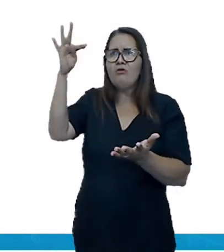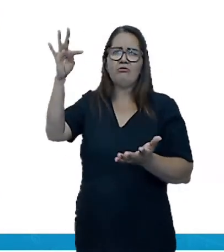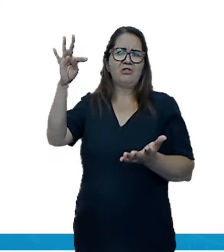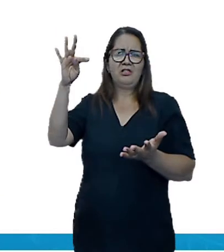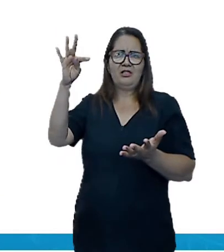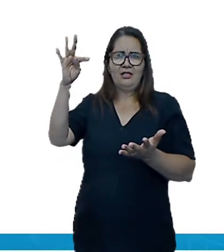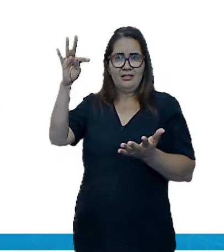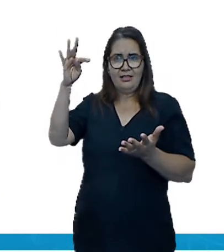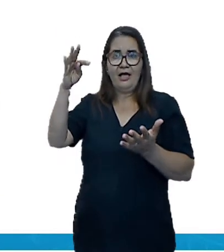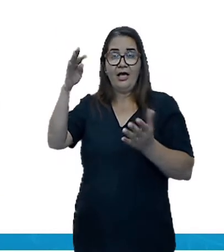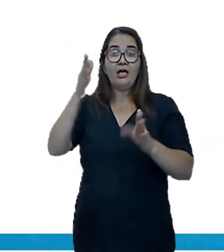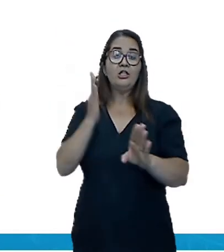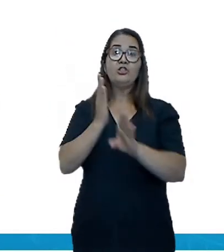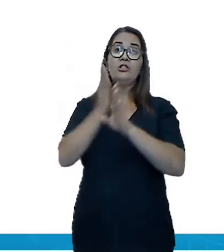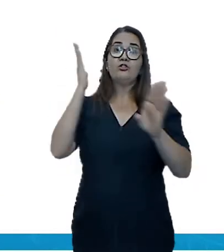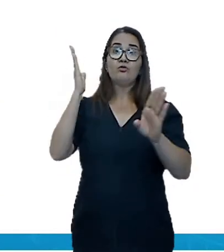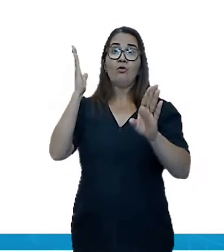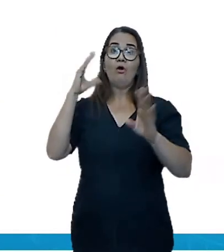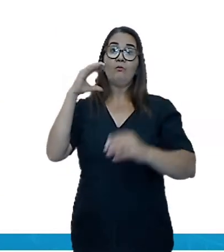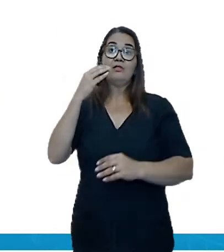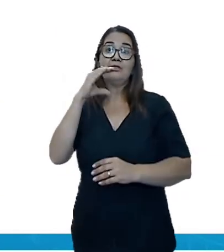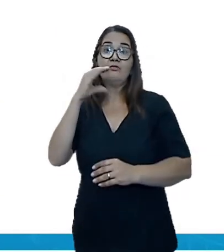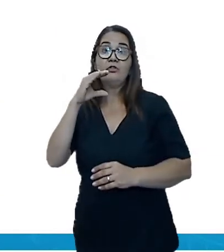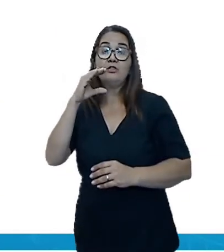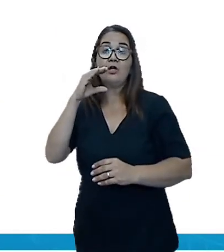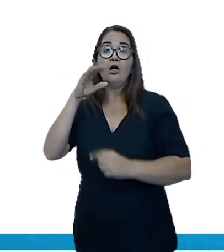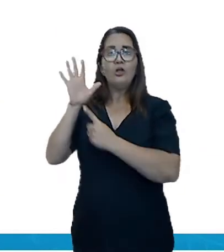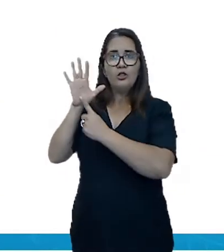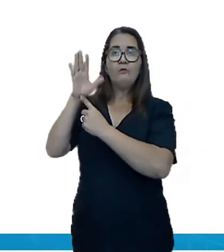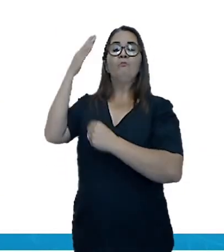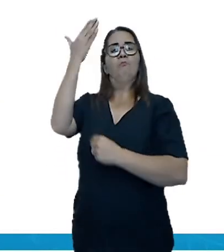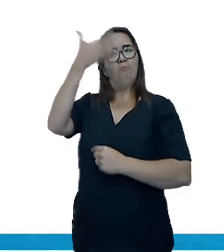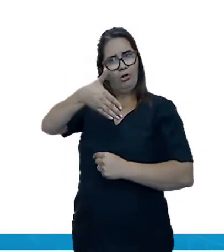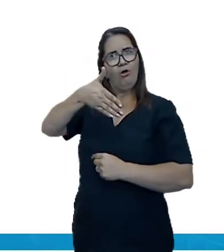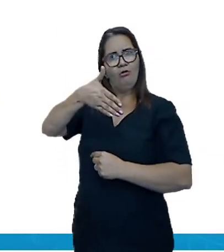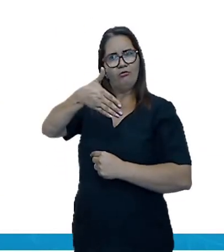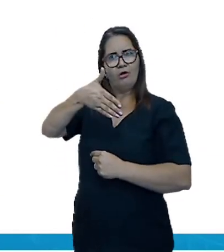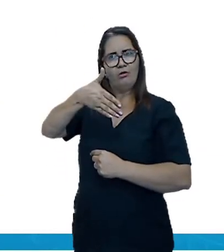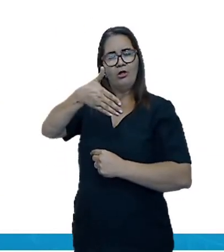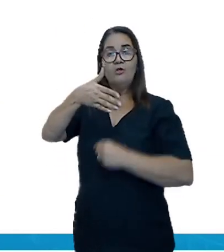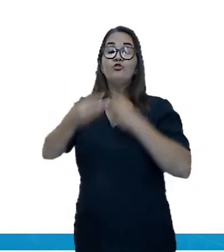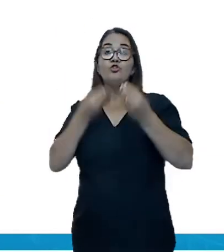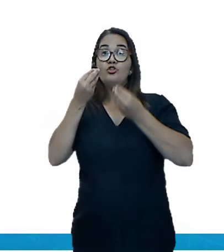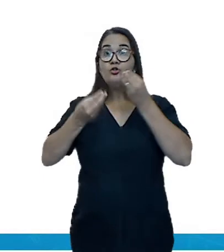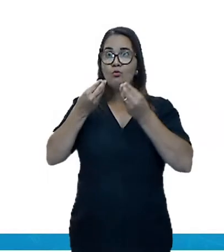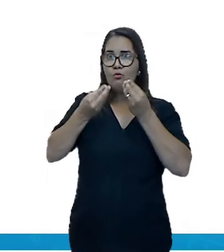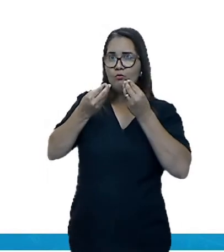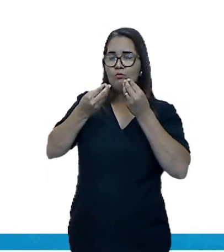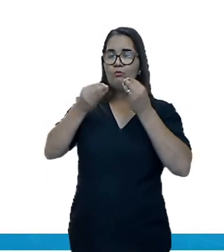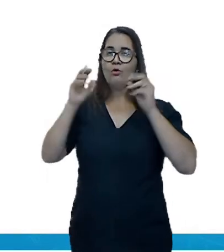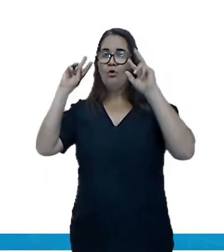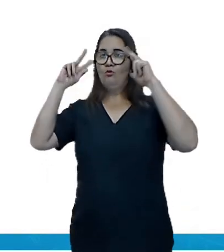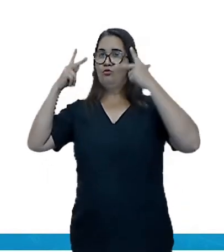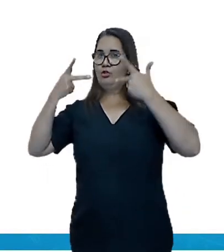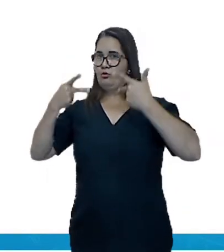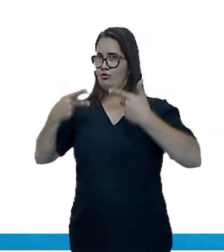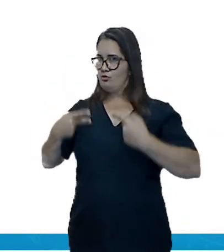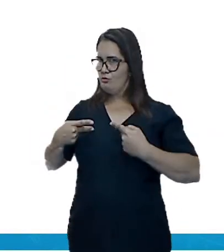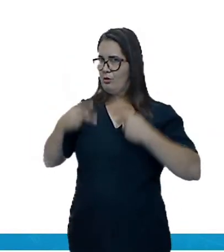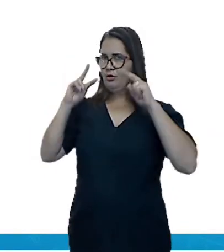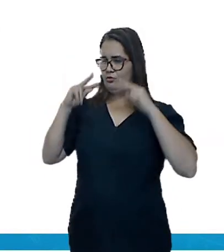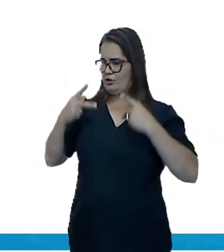de descobertas científicas que comprovam a dispersão dos seres humanos do norte da